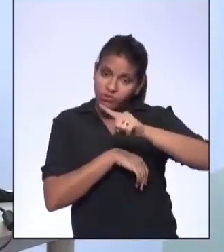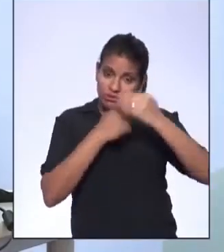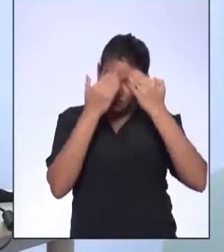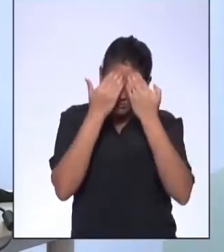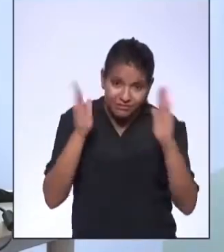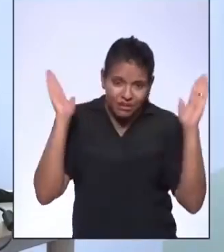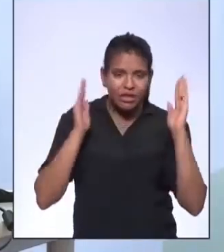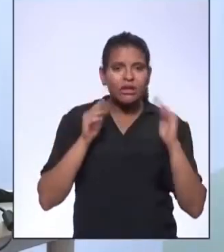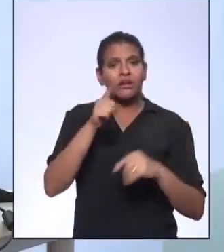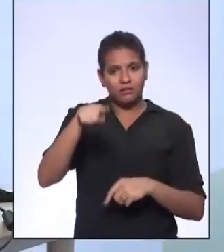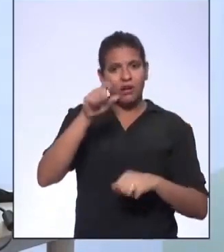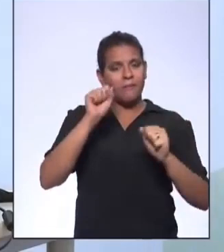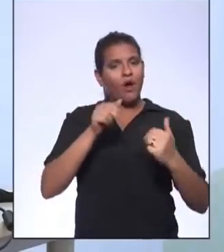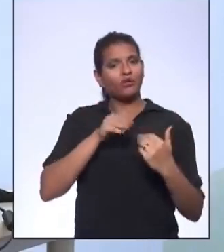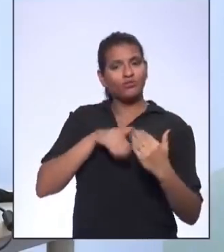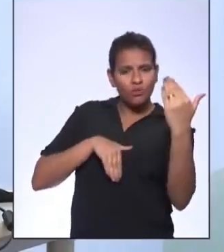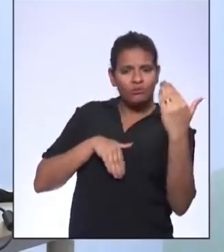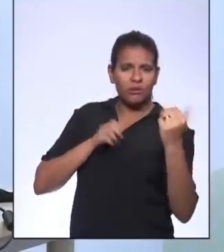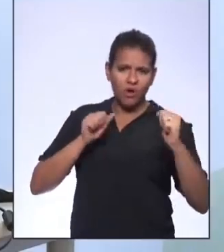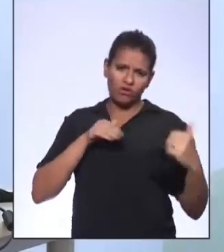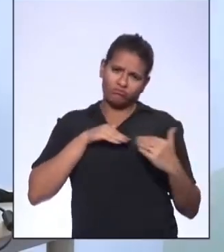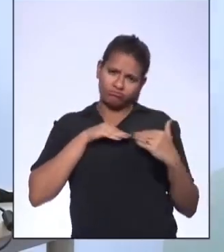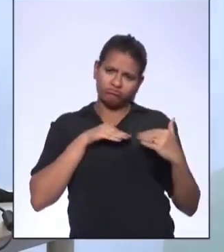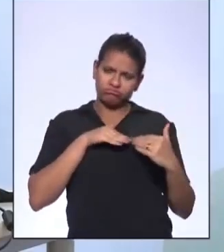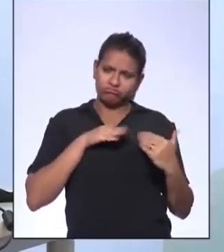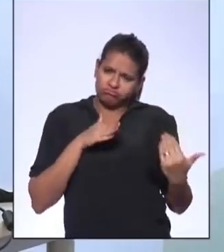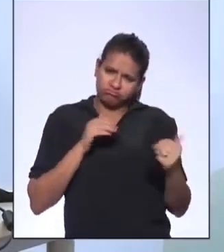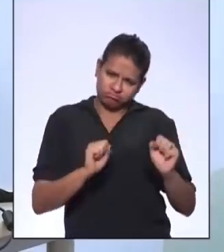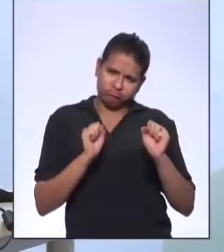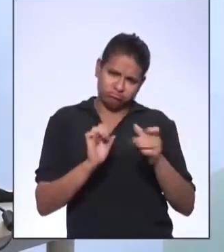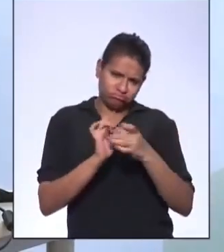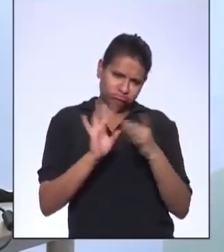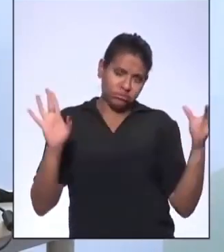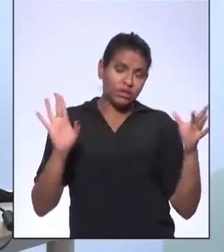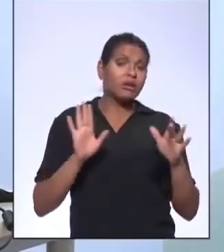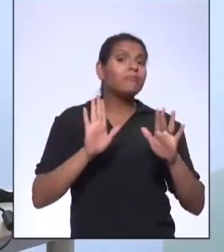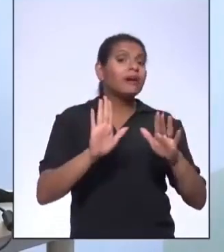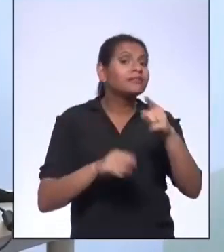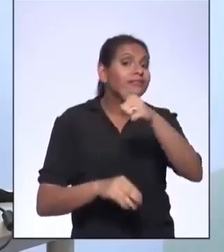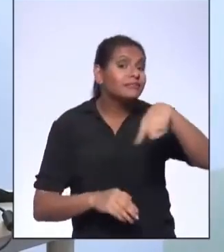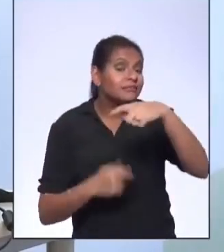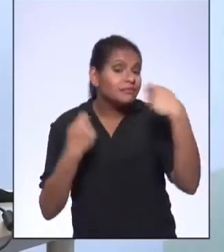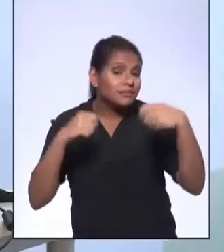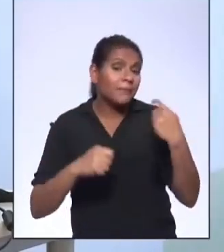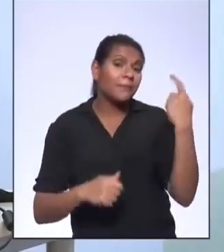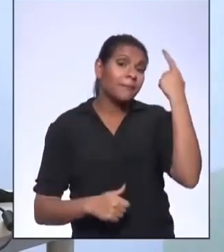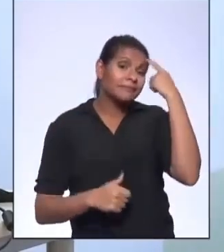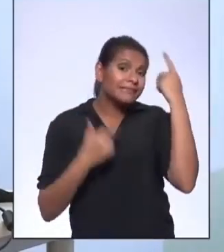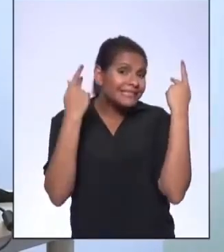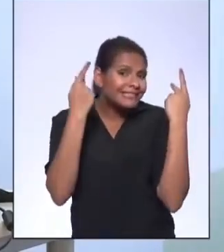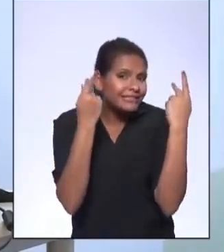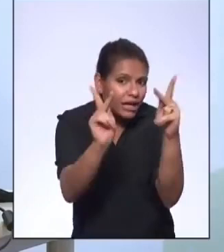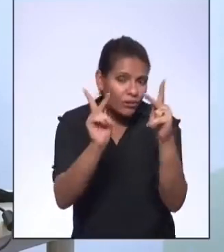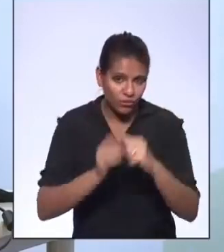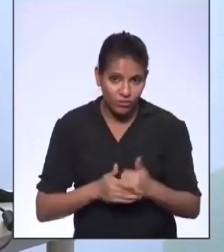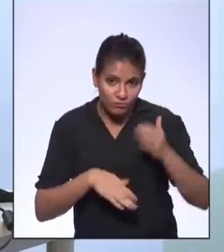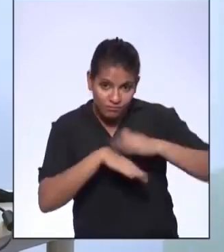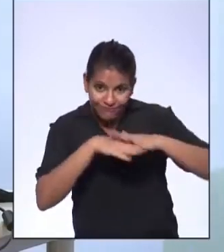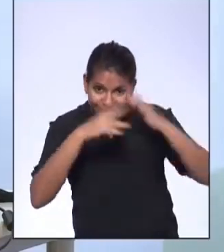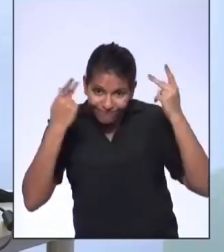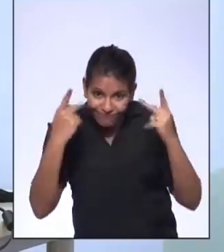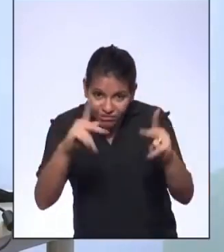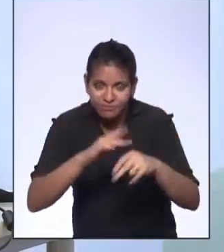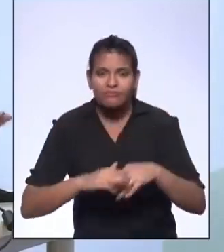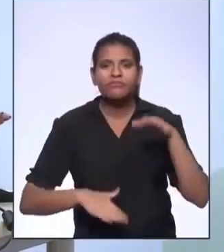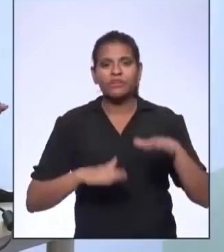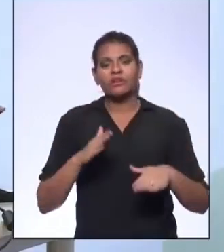de discordar da gente ou concordar, mas o que a gente quer é que vocês tenham um pensamento crítico, que não é porque você apoia algo que você não